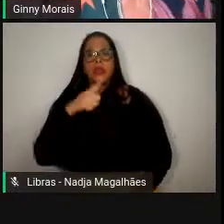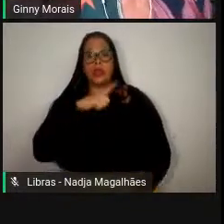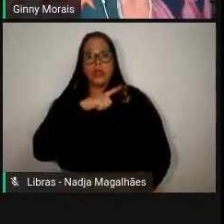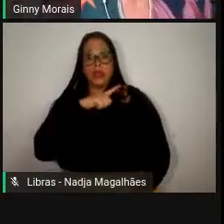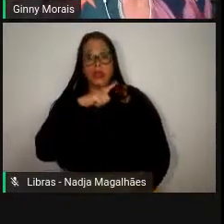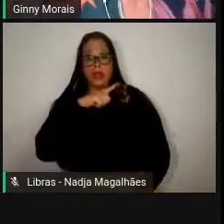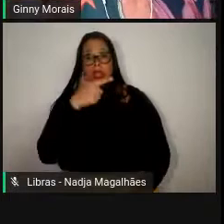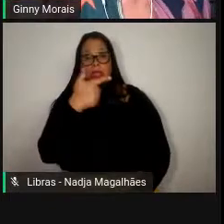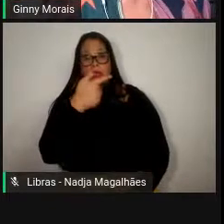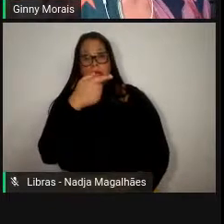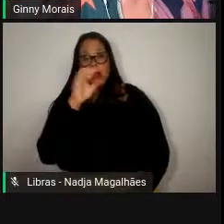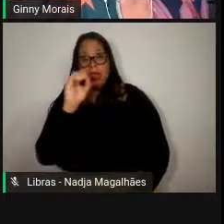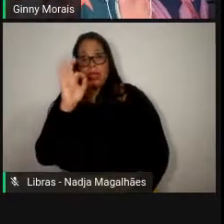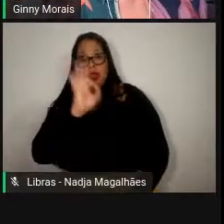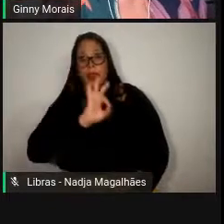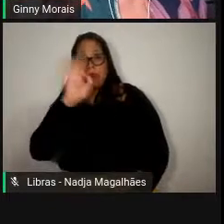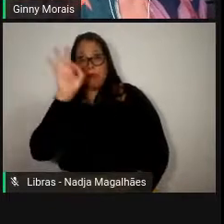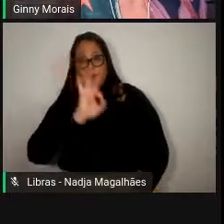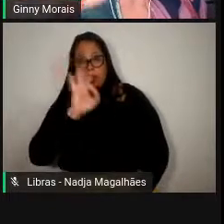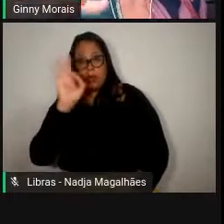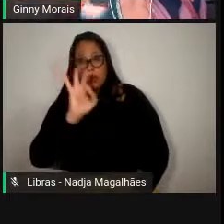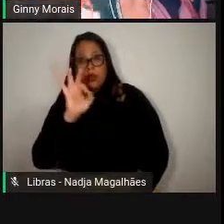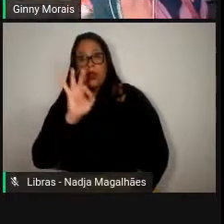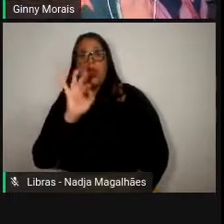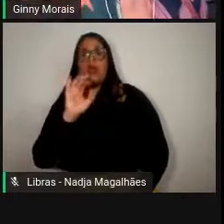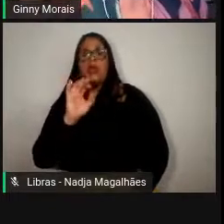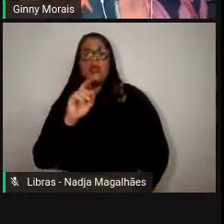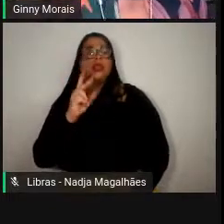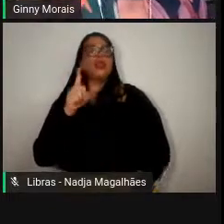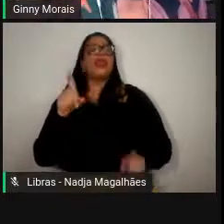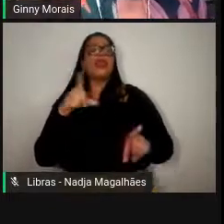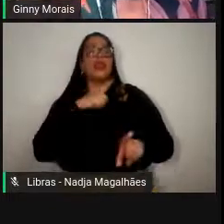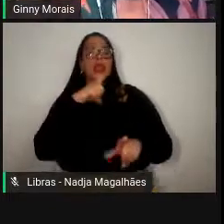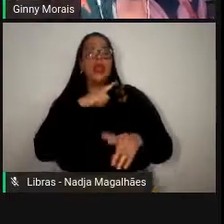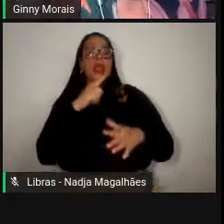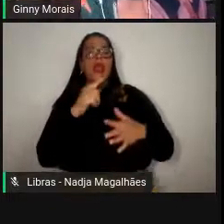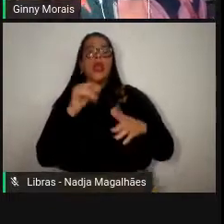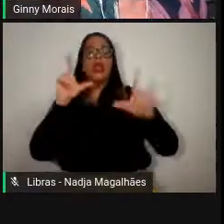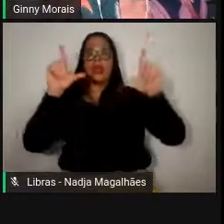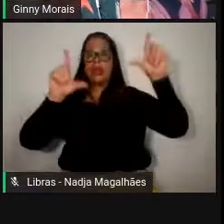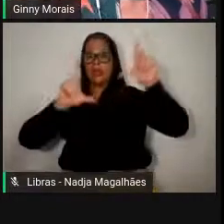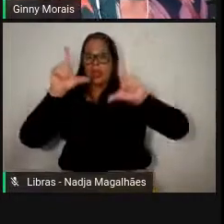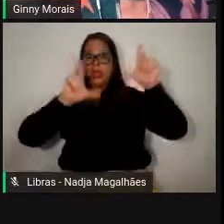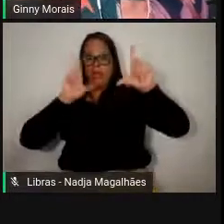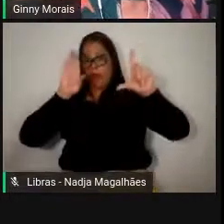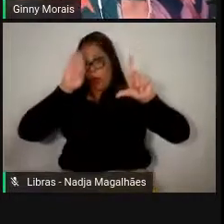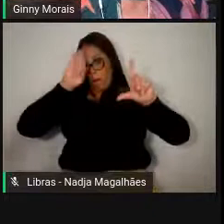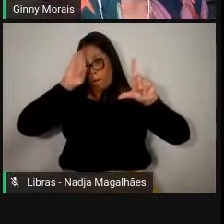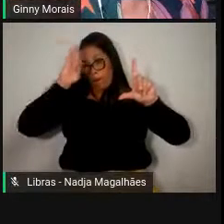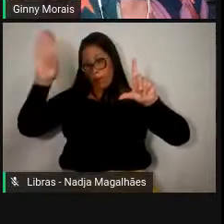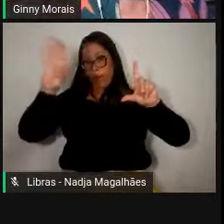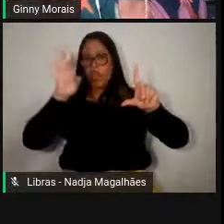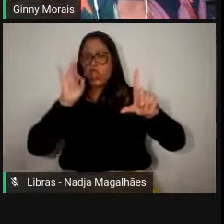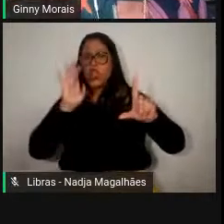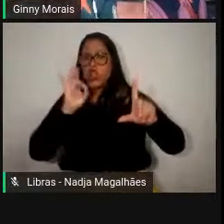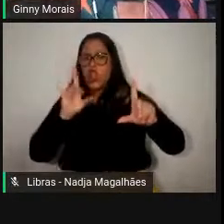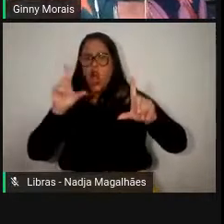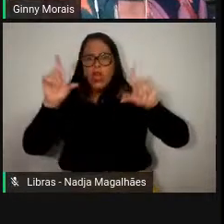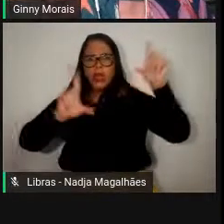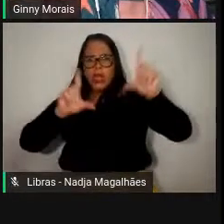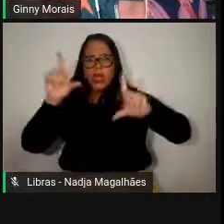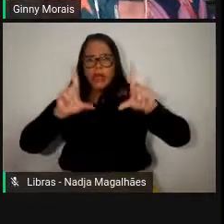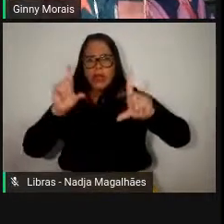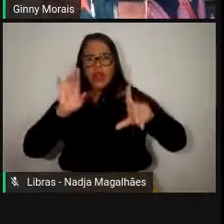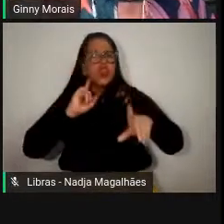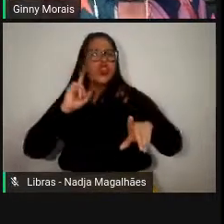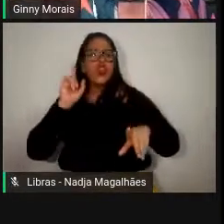70% das casas legislativas oferecem essa transmissão ao vivo pela televisão, mas não necessariamente existe um canal legislativo,